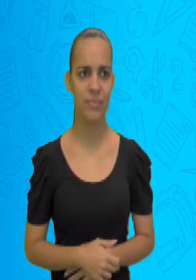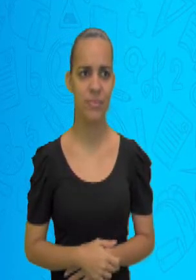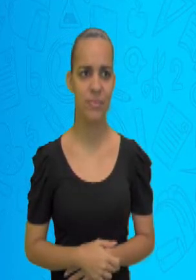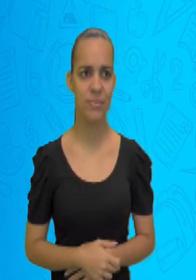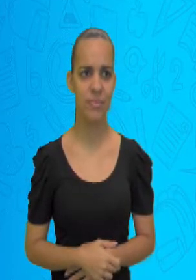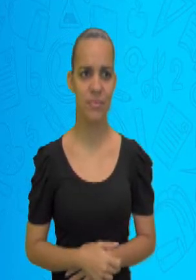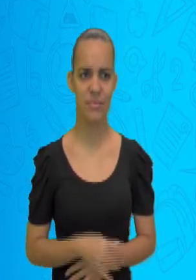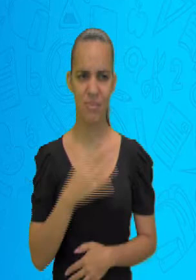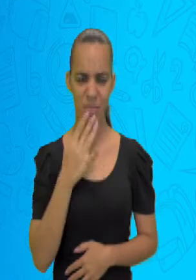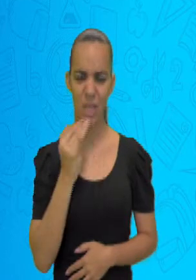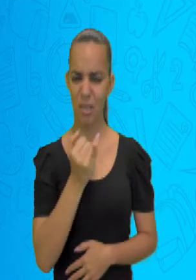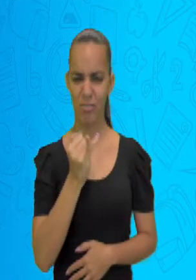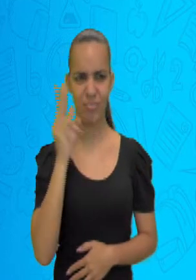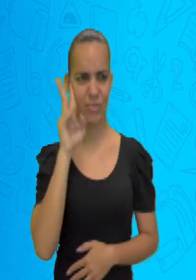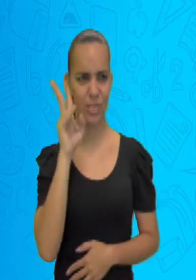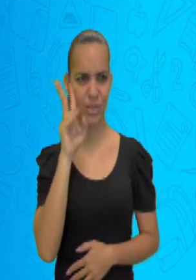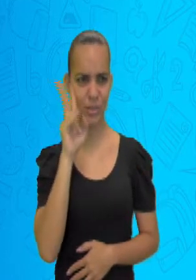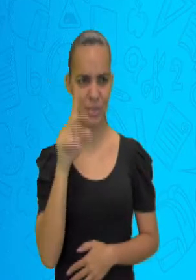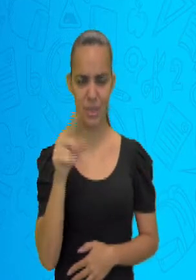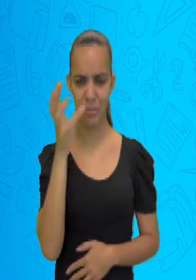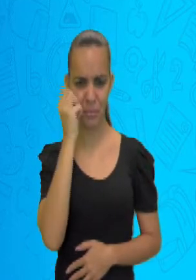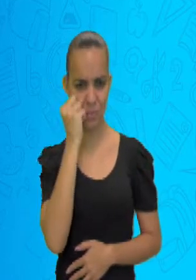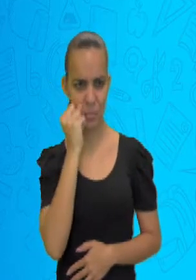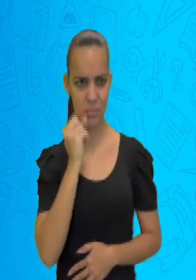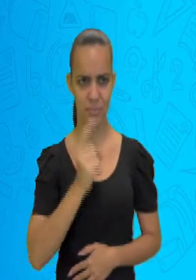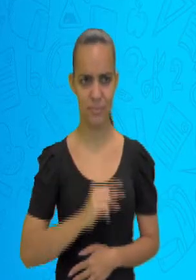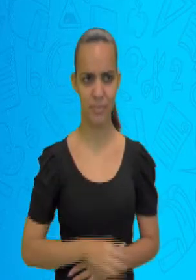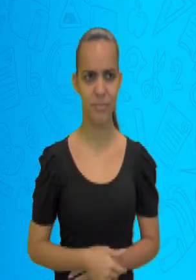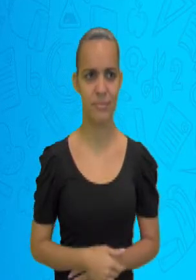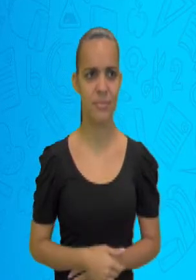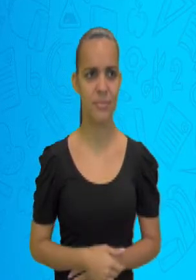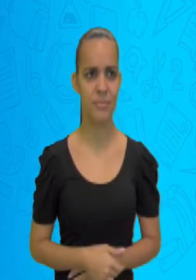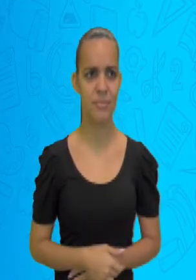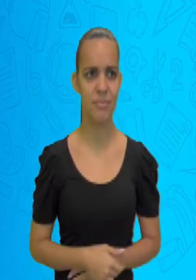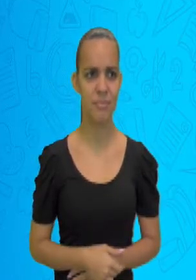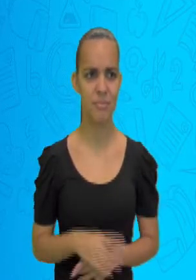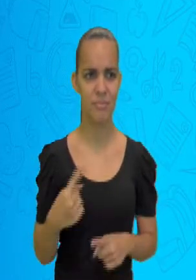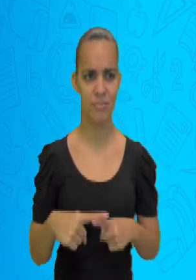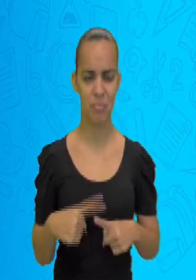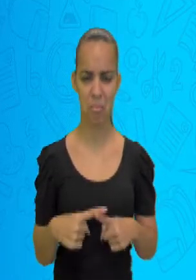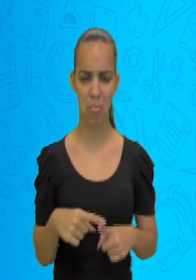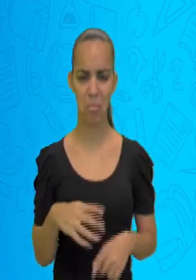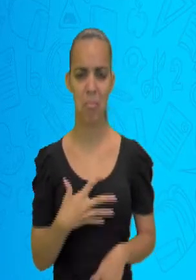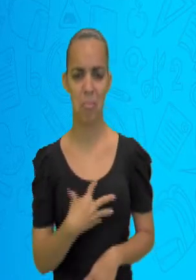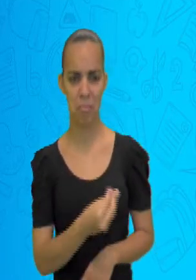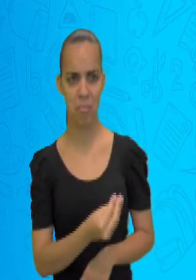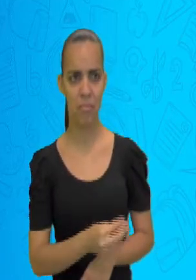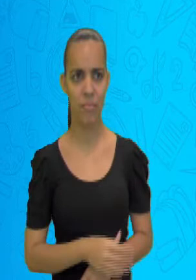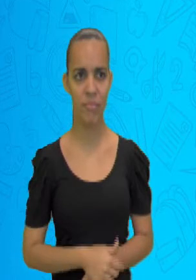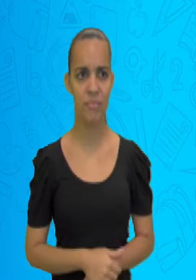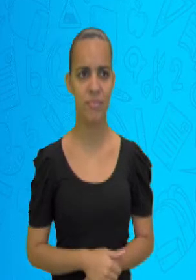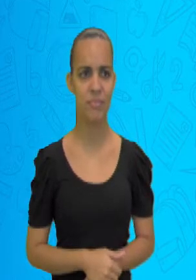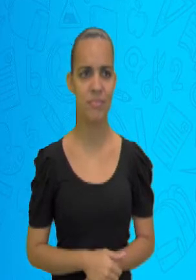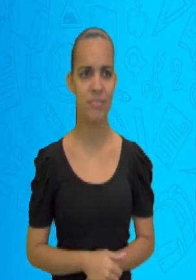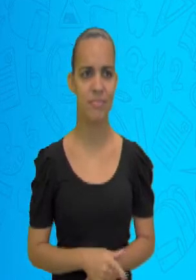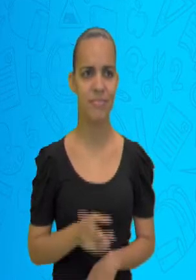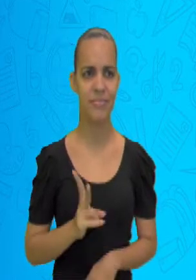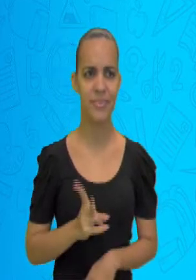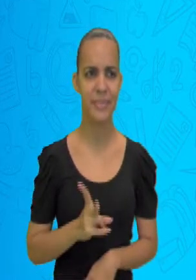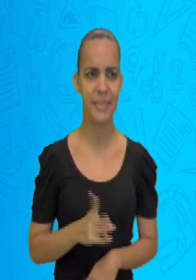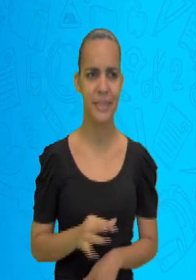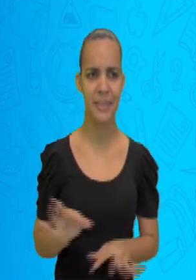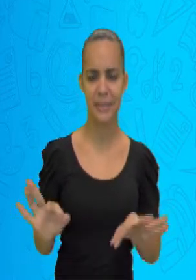não conta mais história para eu dormir? Por quê, filho? Eu sempre